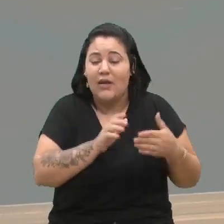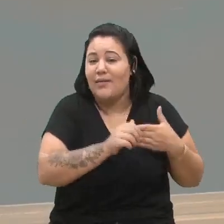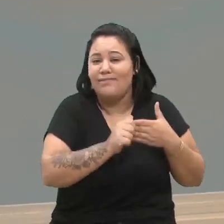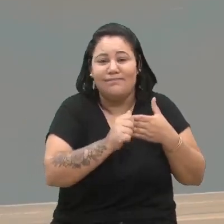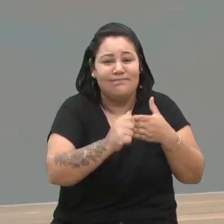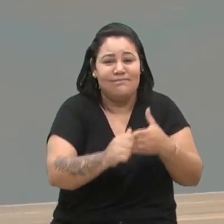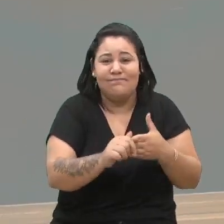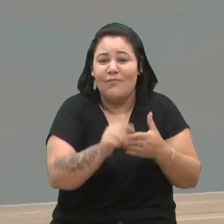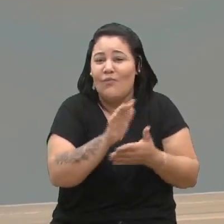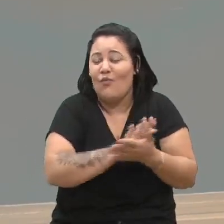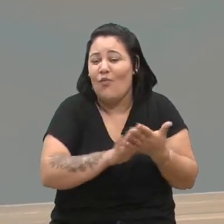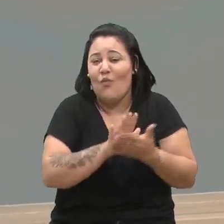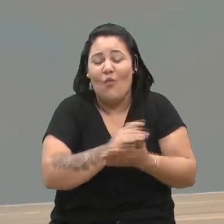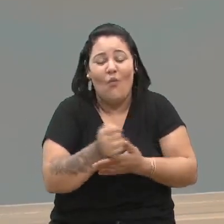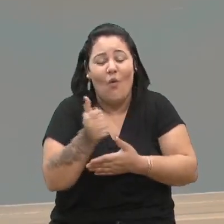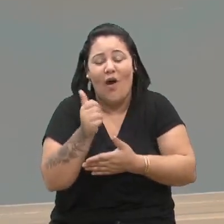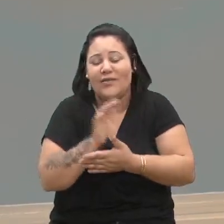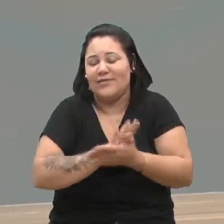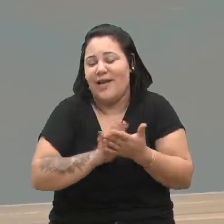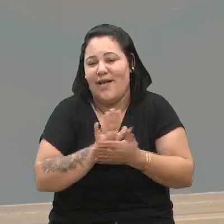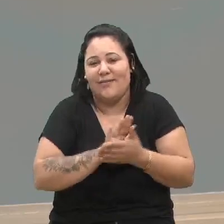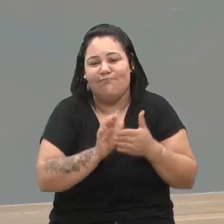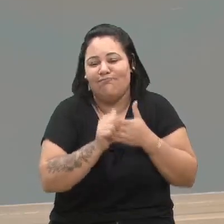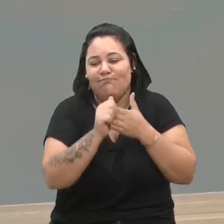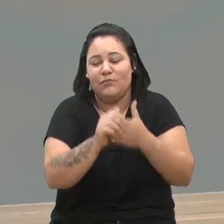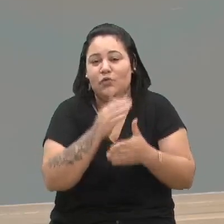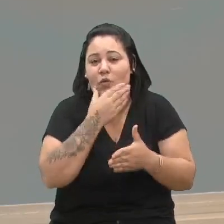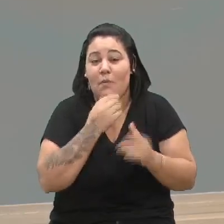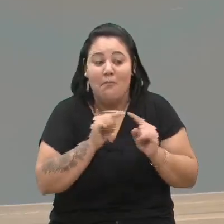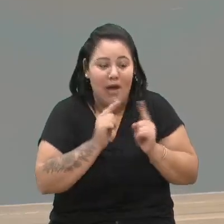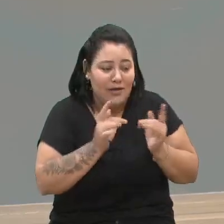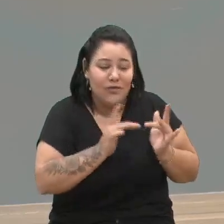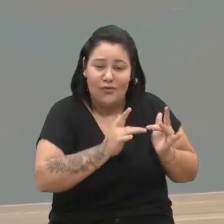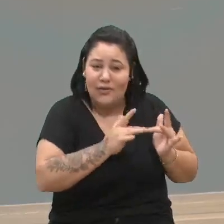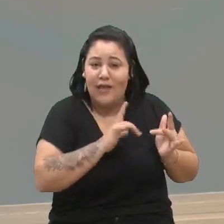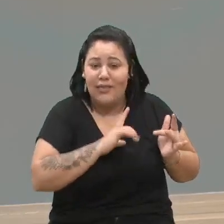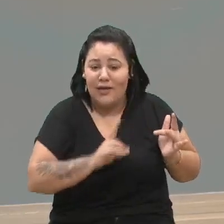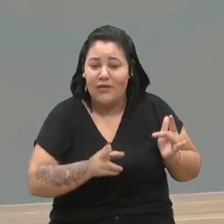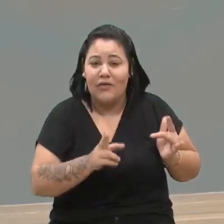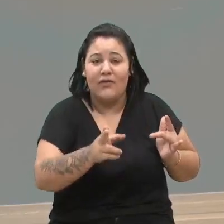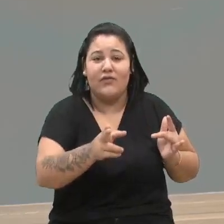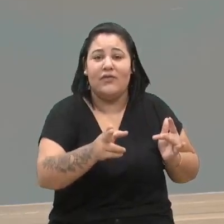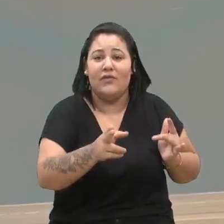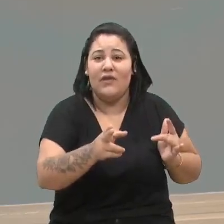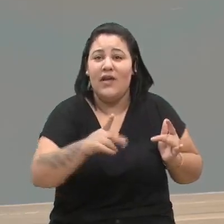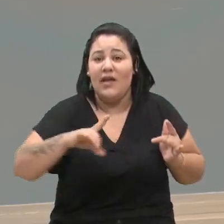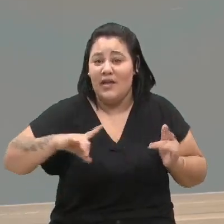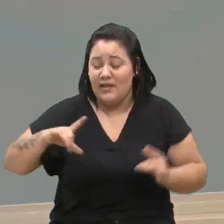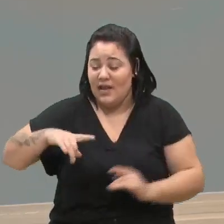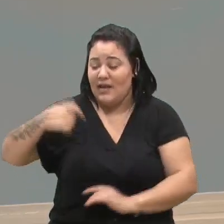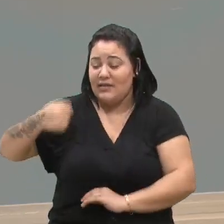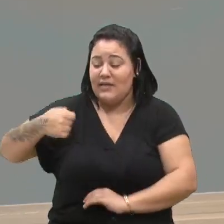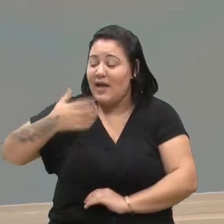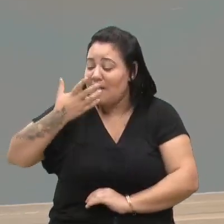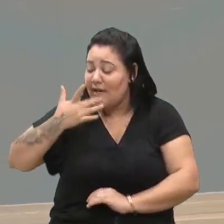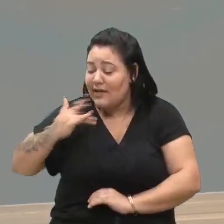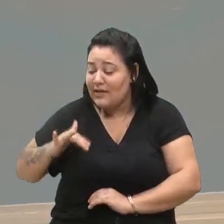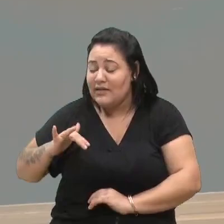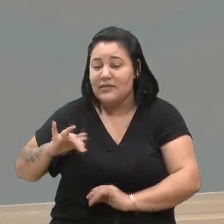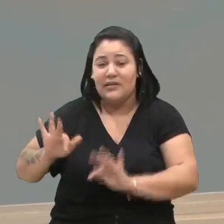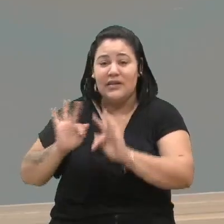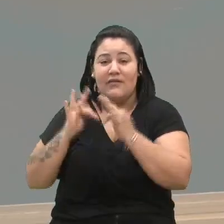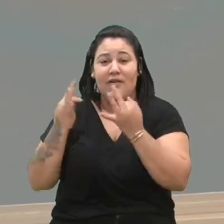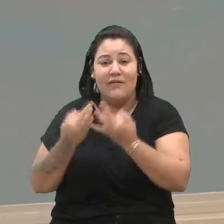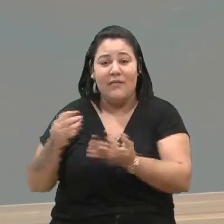companheiro, infelizmente. Mas o contato existe. E existe a necessidade da criança da família